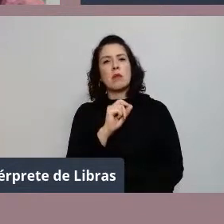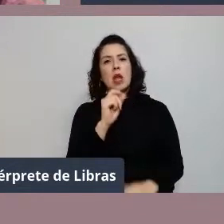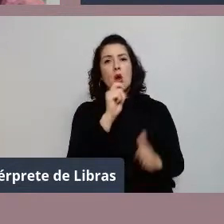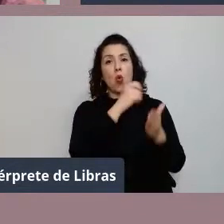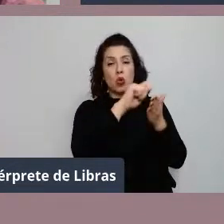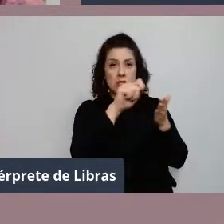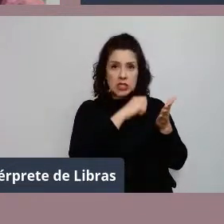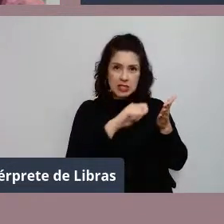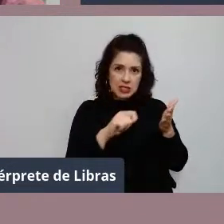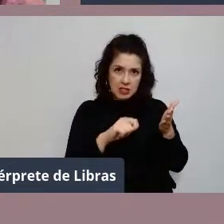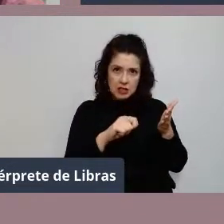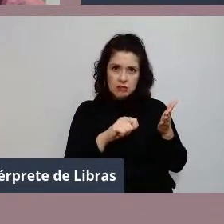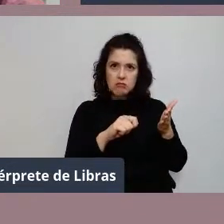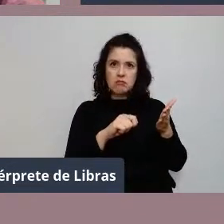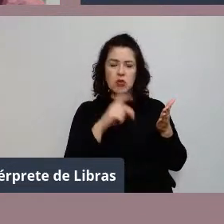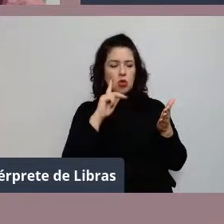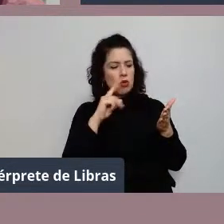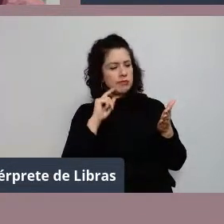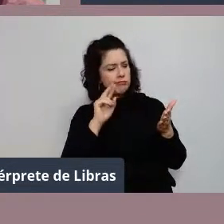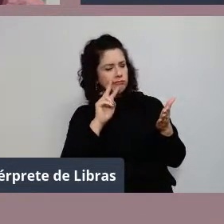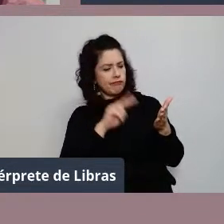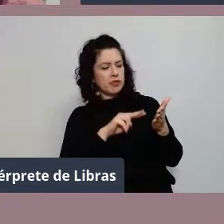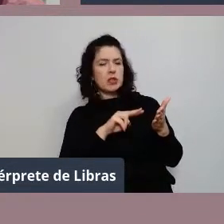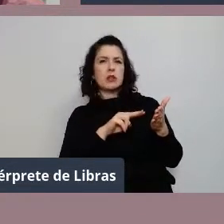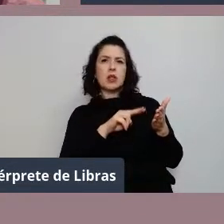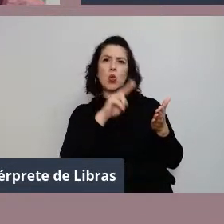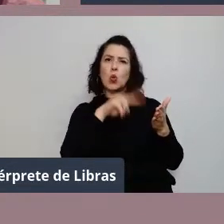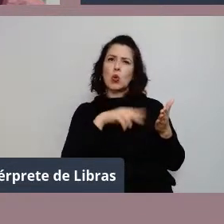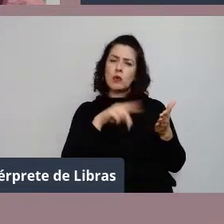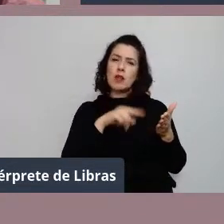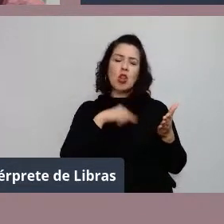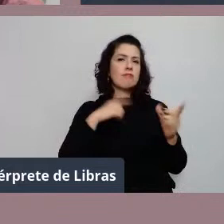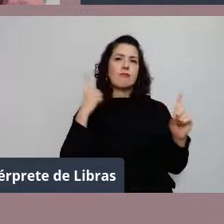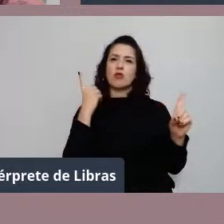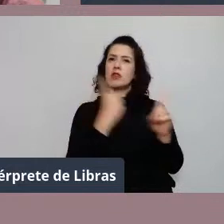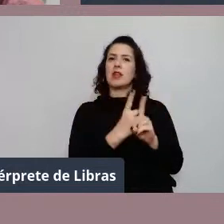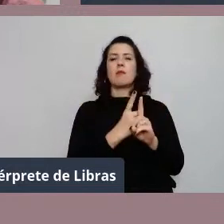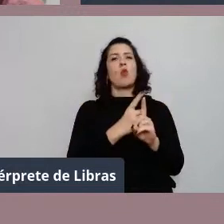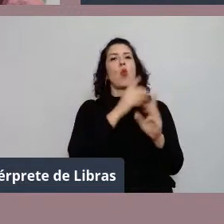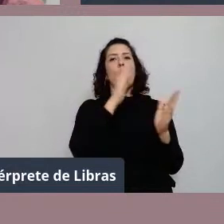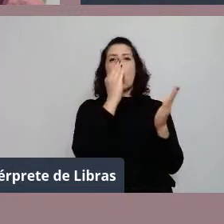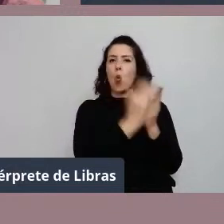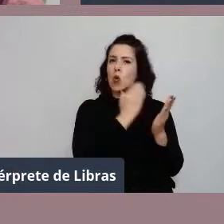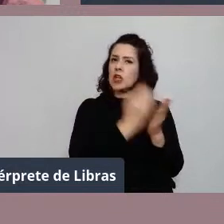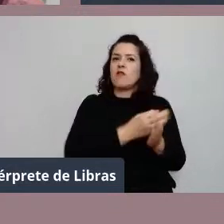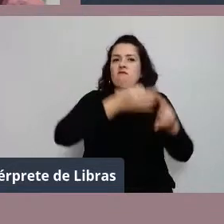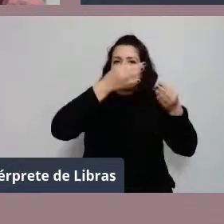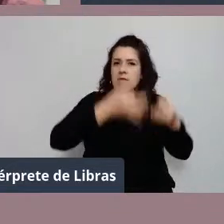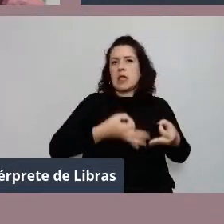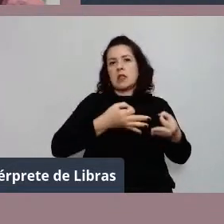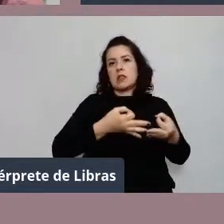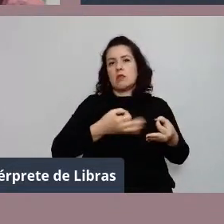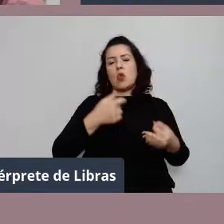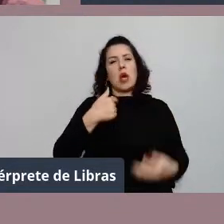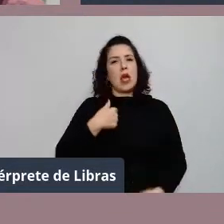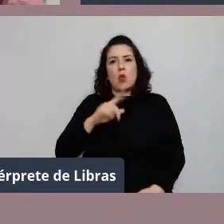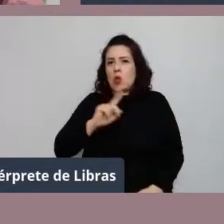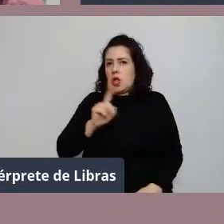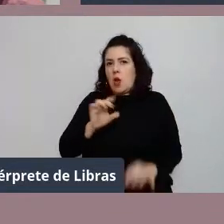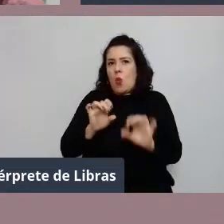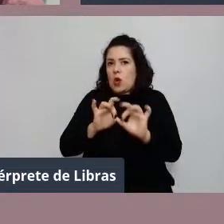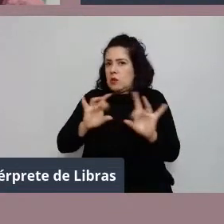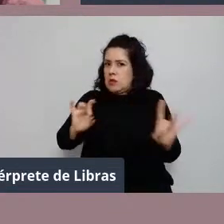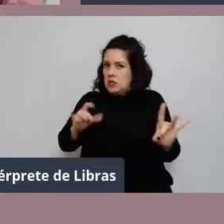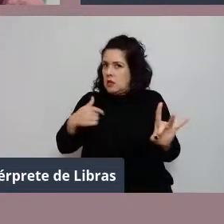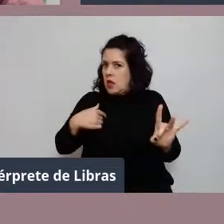da Estrela, a gente encontra basicamente o livro lá, né? Acho que tem. Eu não sou especialista, eu até falo isso no meu texto,